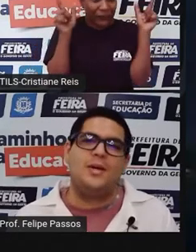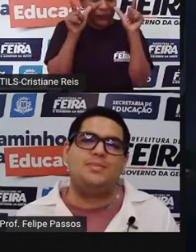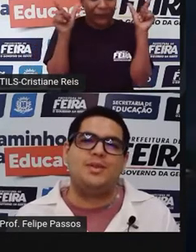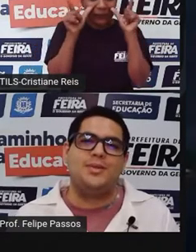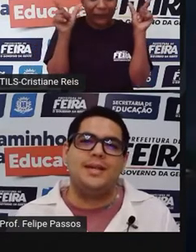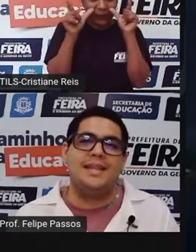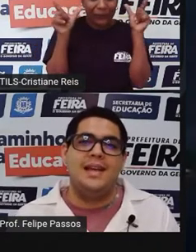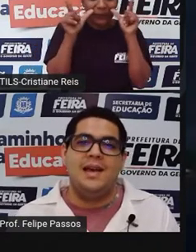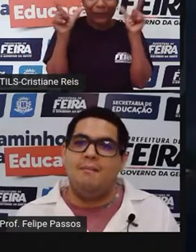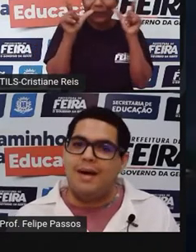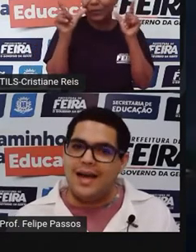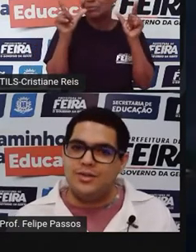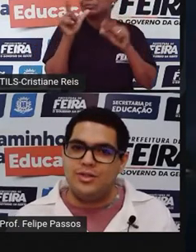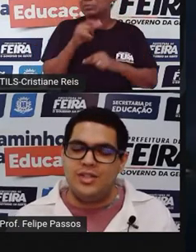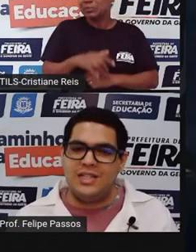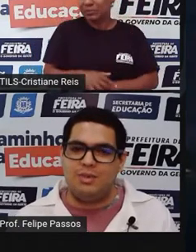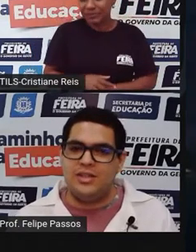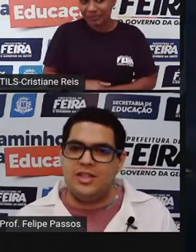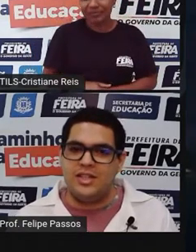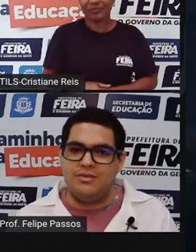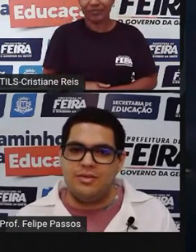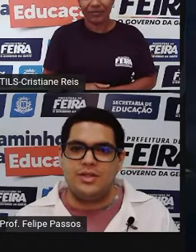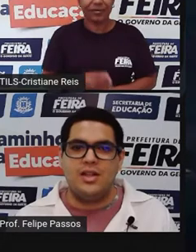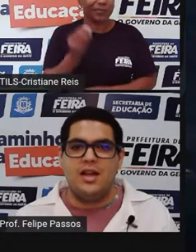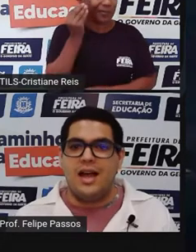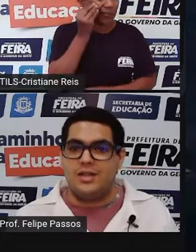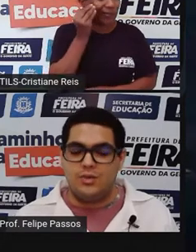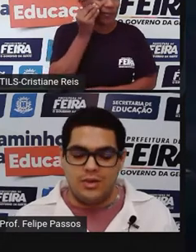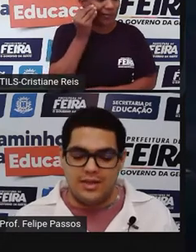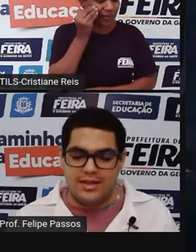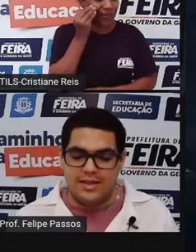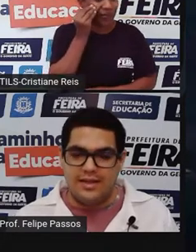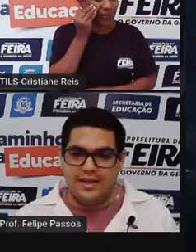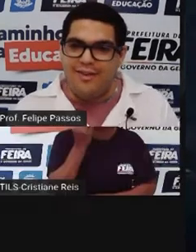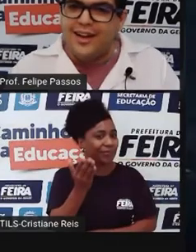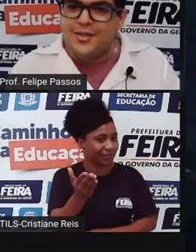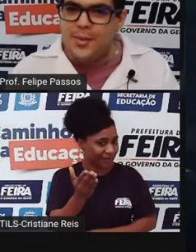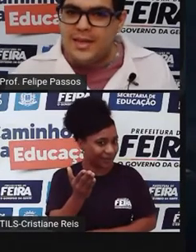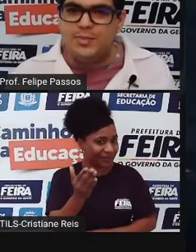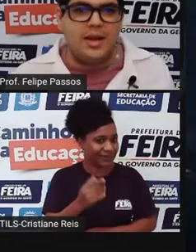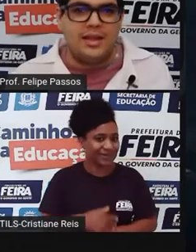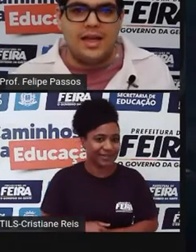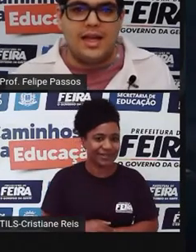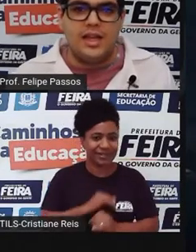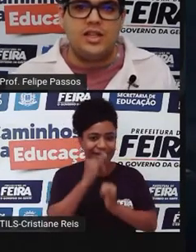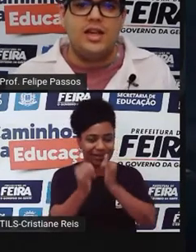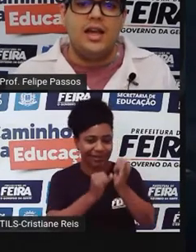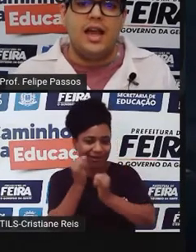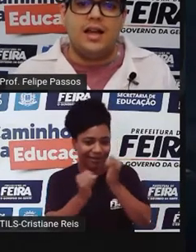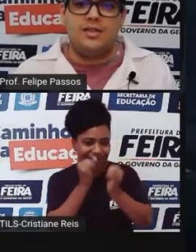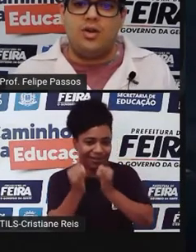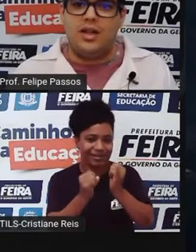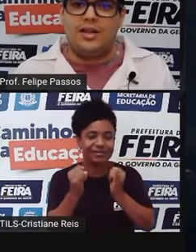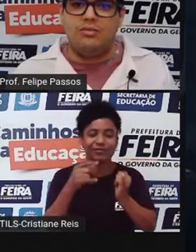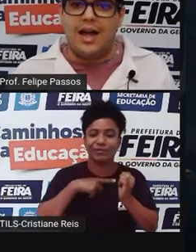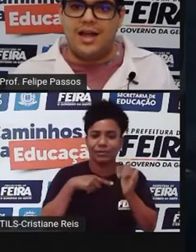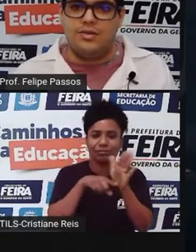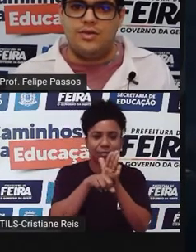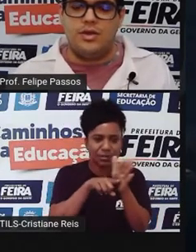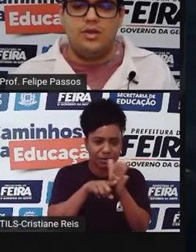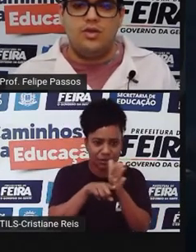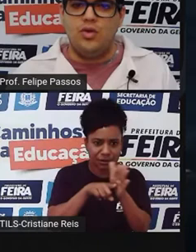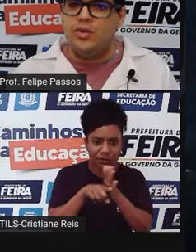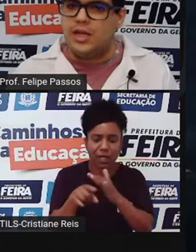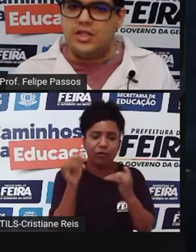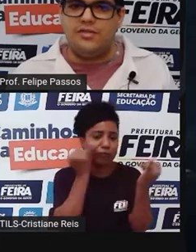para algumas pessoas, mas os dispositivos, as suas navegações pela internet, elas coletam